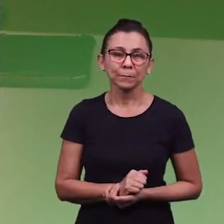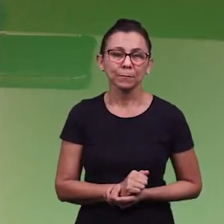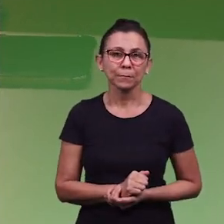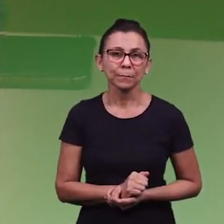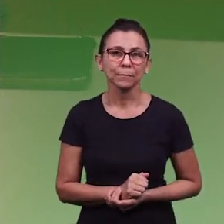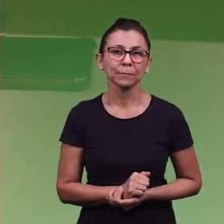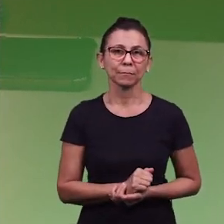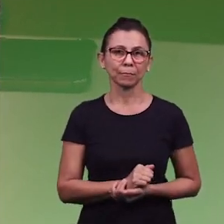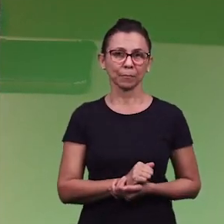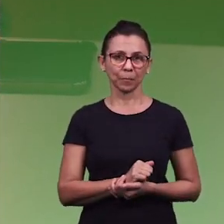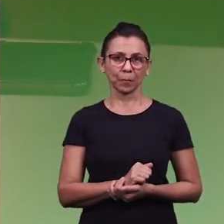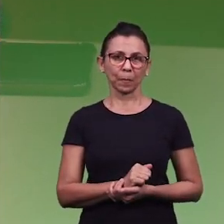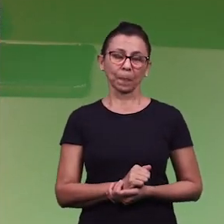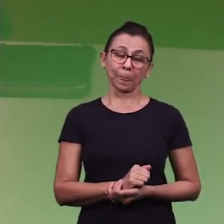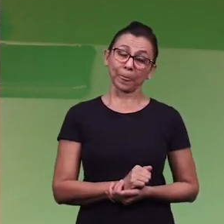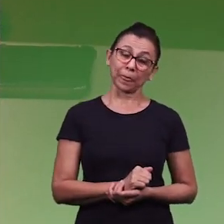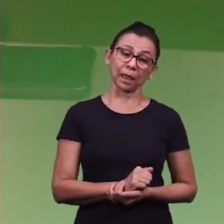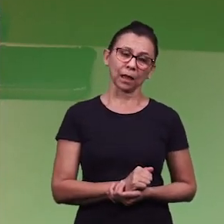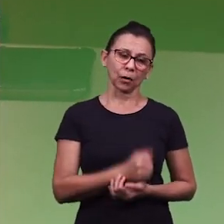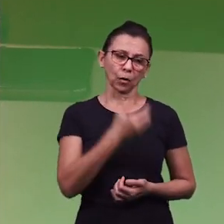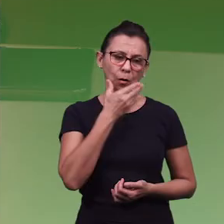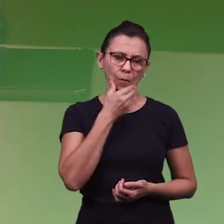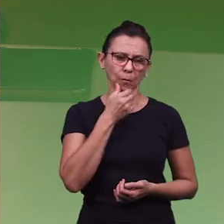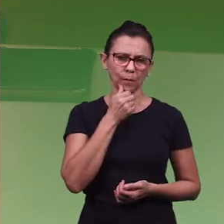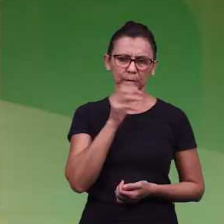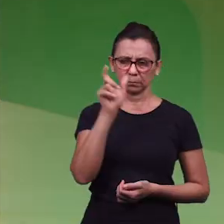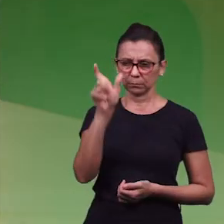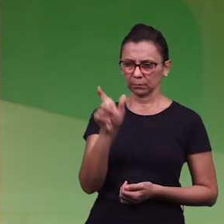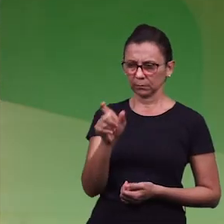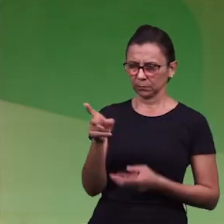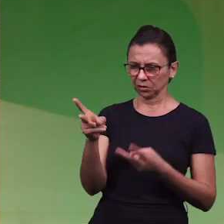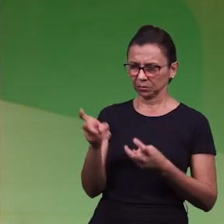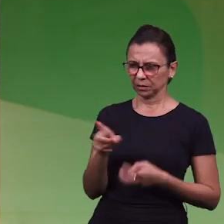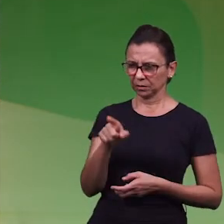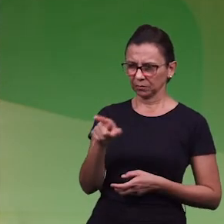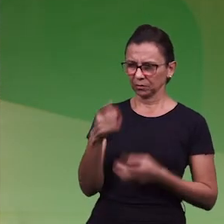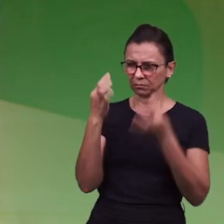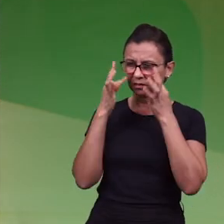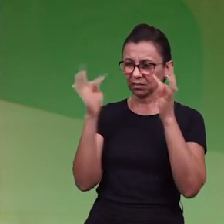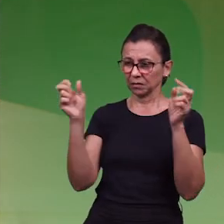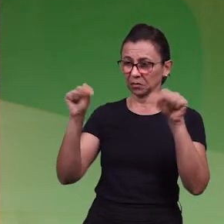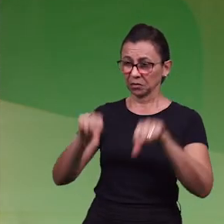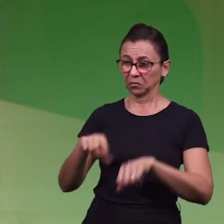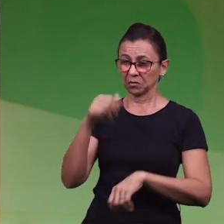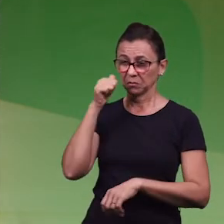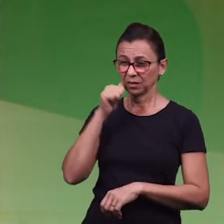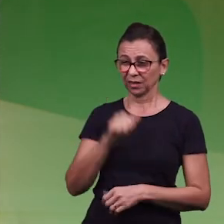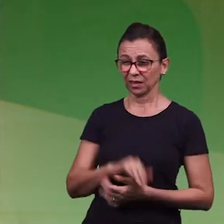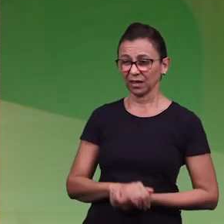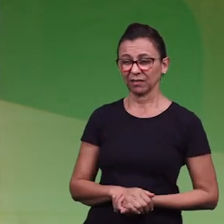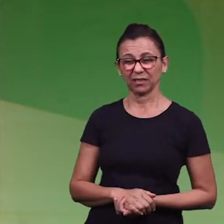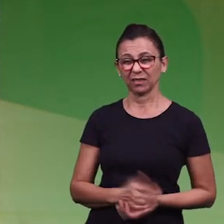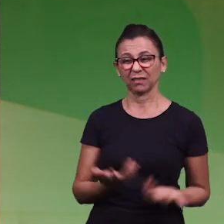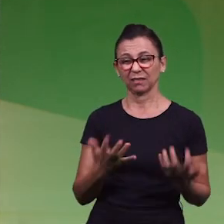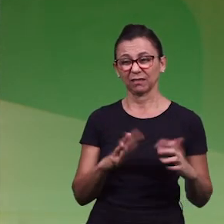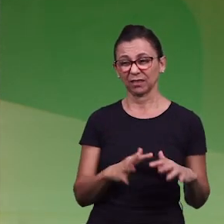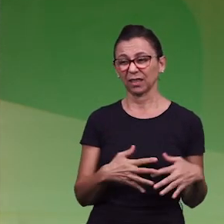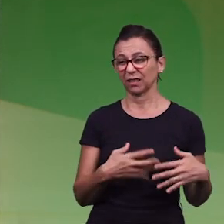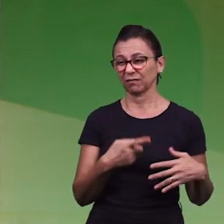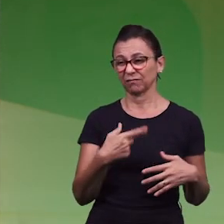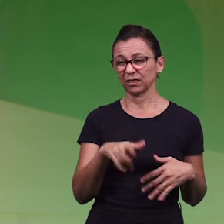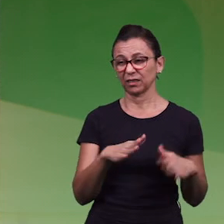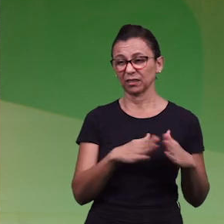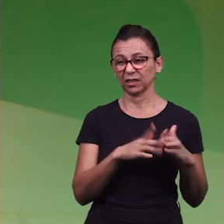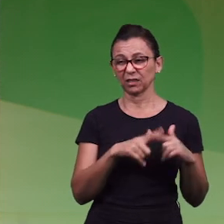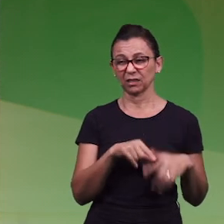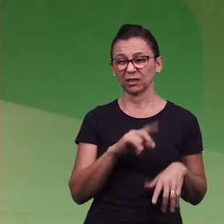vida espiritual dela ainda não bem estruturada e ele não se animava muito a se converter, não. Mas um dia